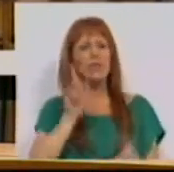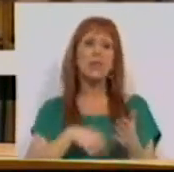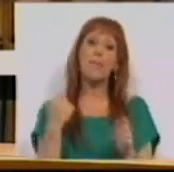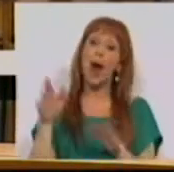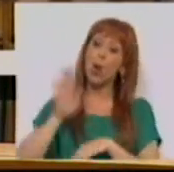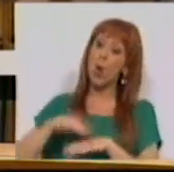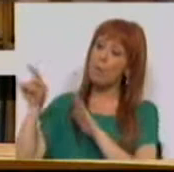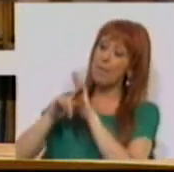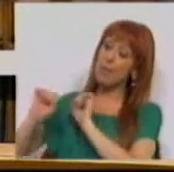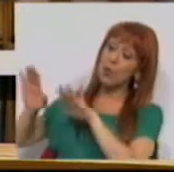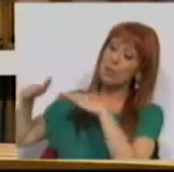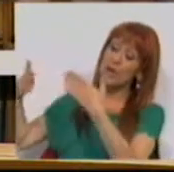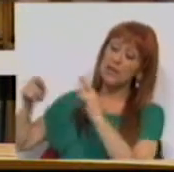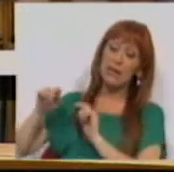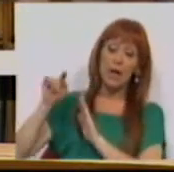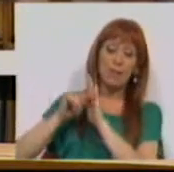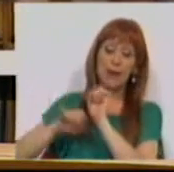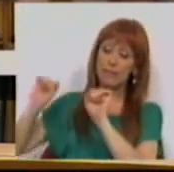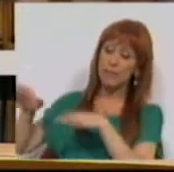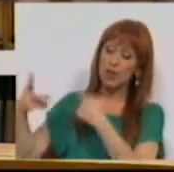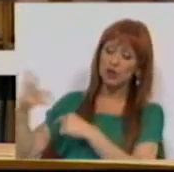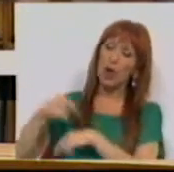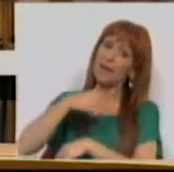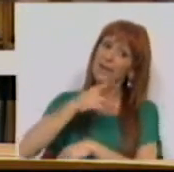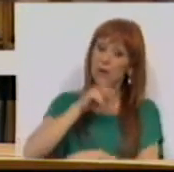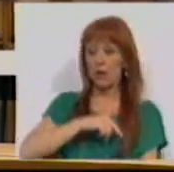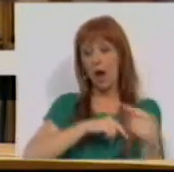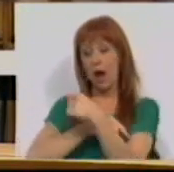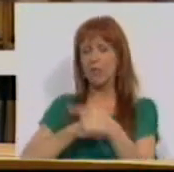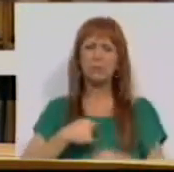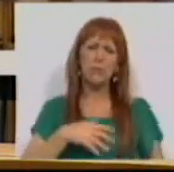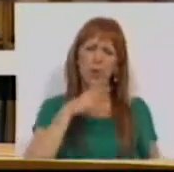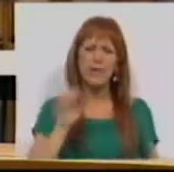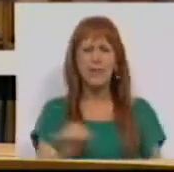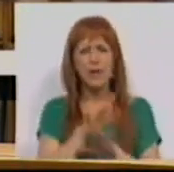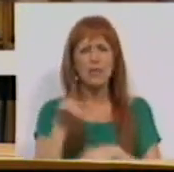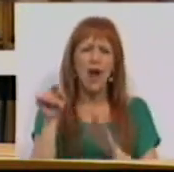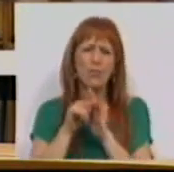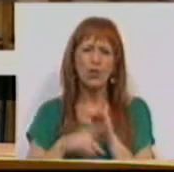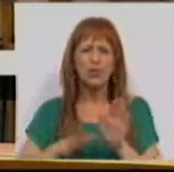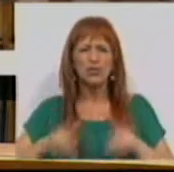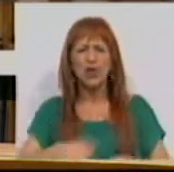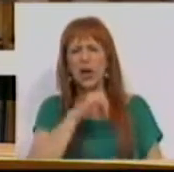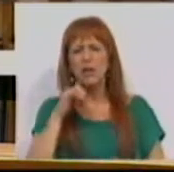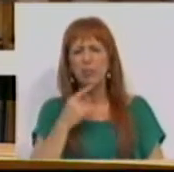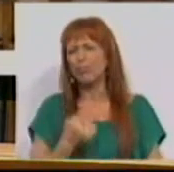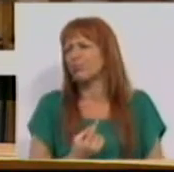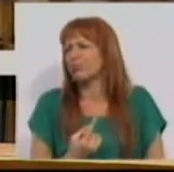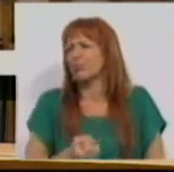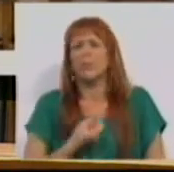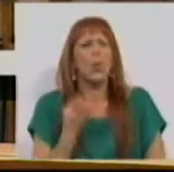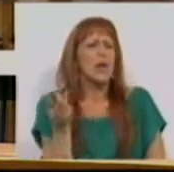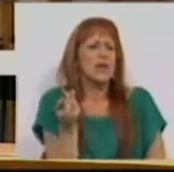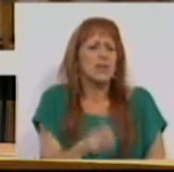memorando inicial, da Troika. E eu queria aqui deixar claro que esse memorando já sofreu não sei